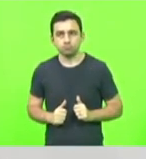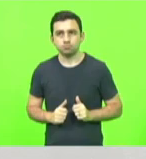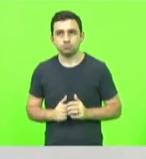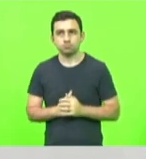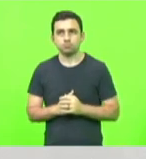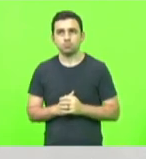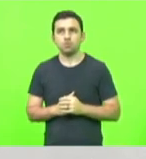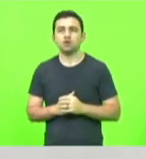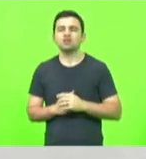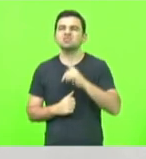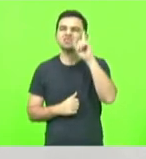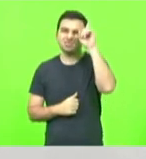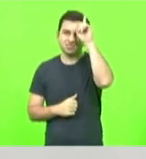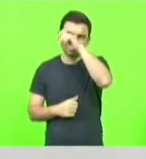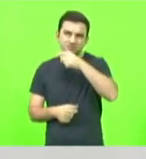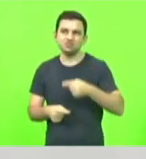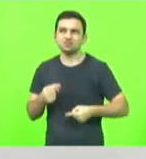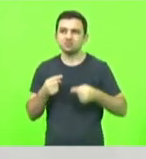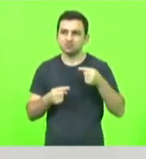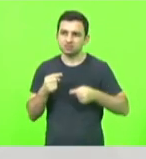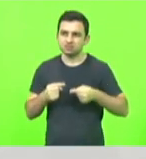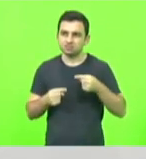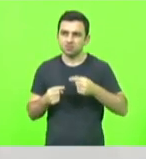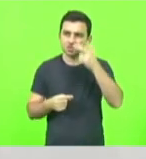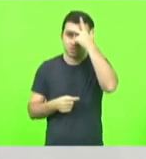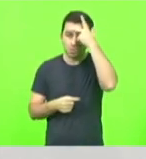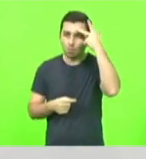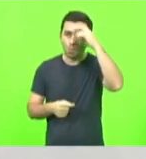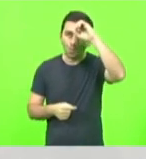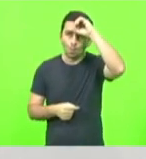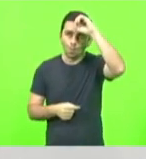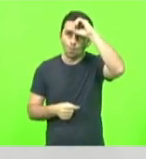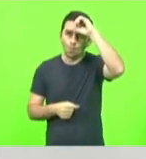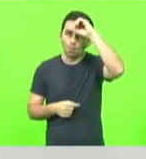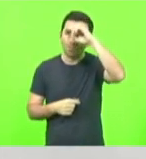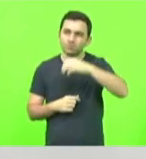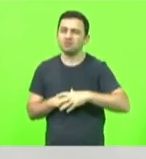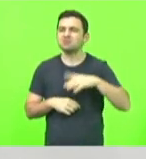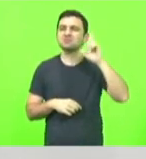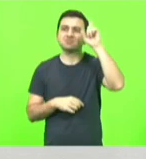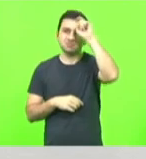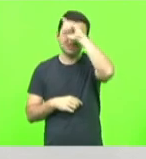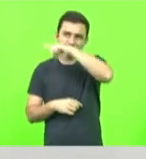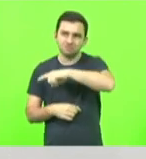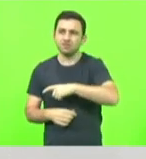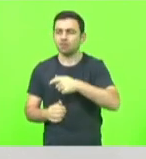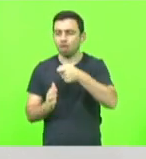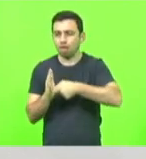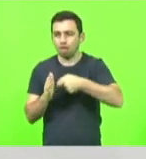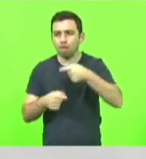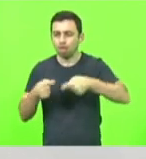Como é duro discutir com pessoas ignorantes? É duro discutir com pessoas ignorantes.